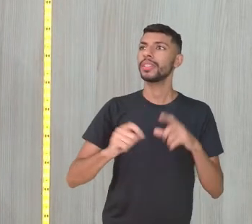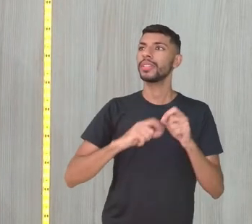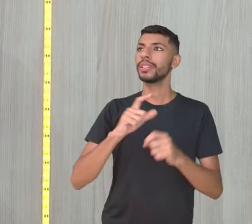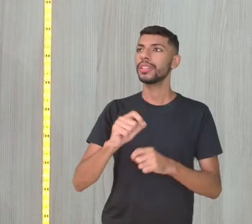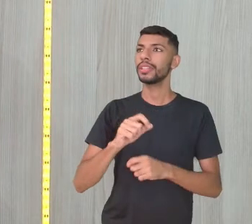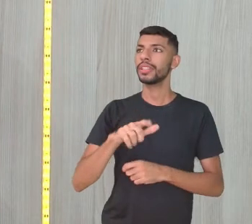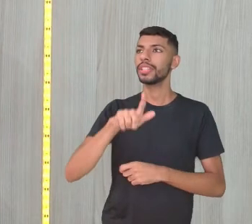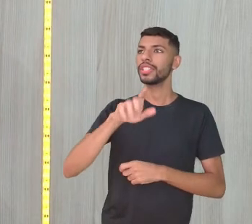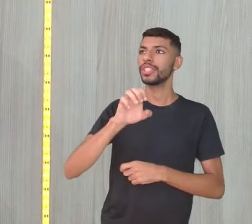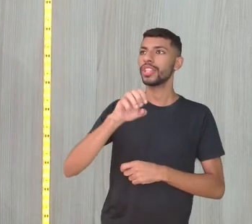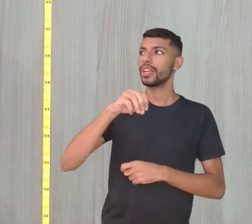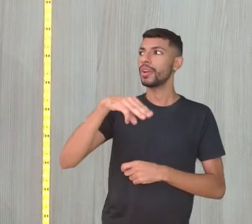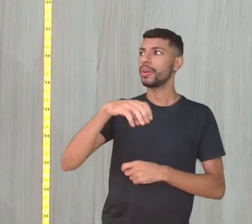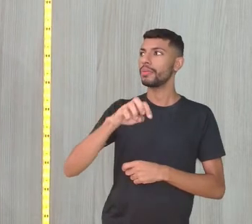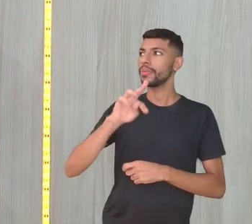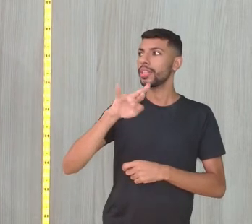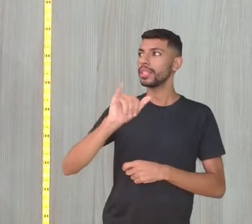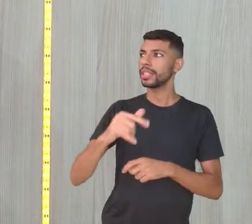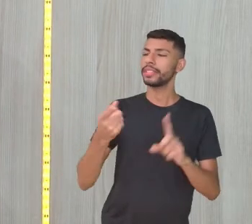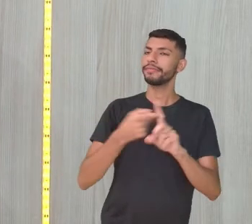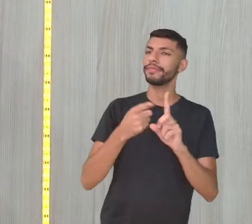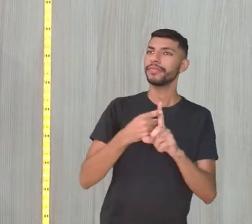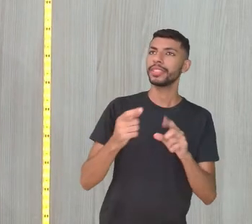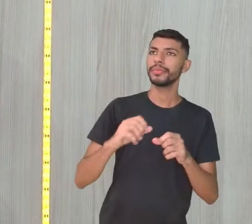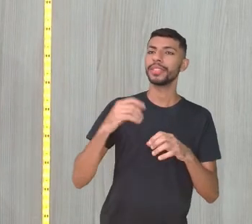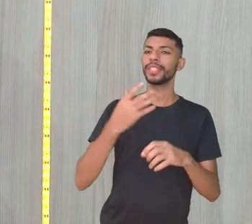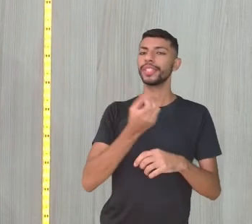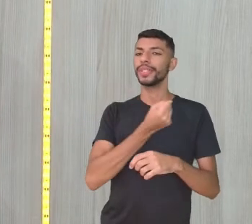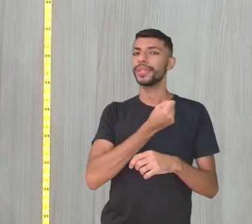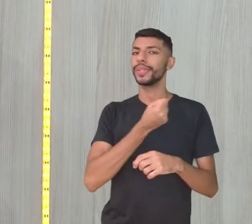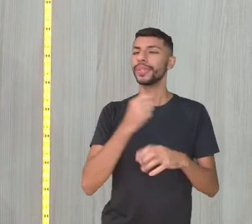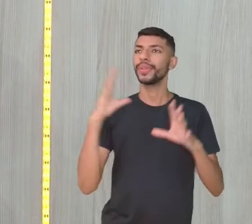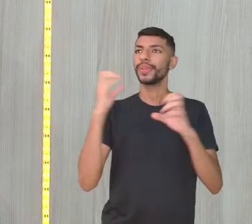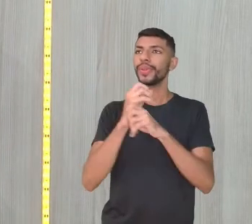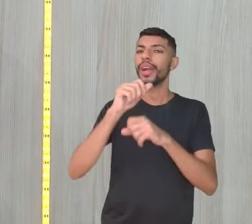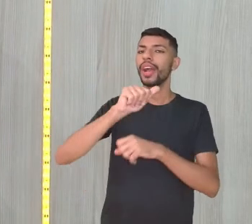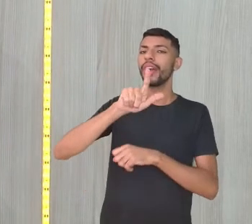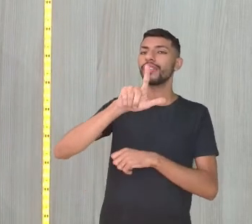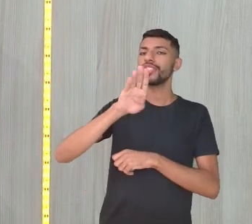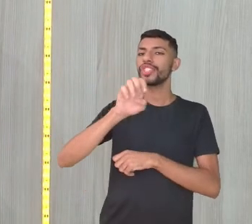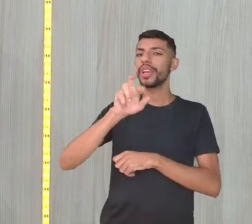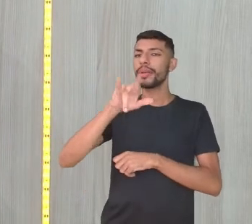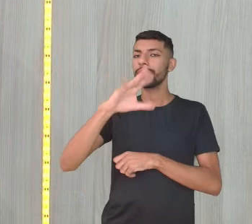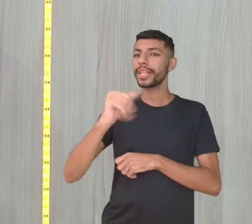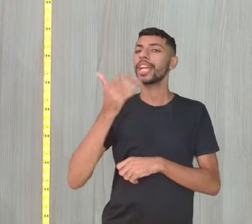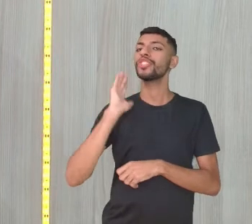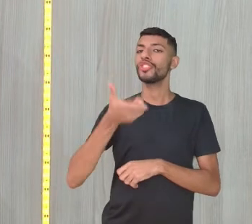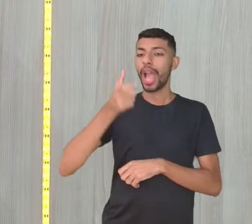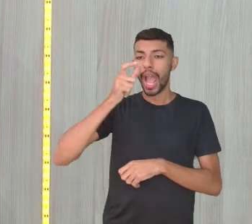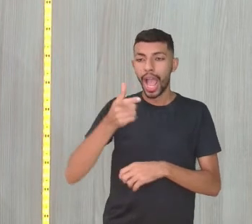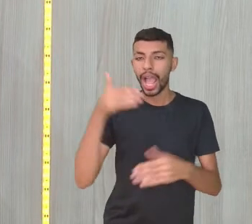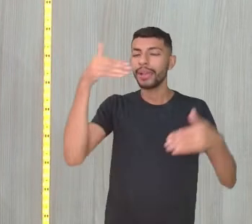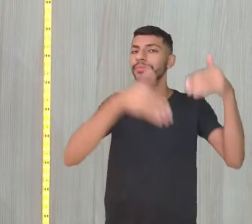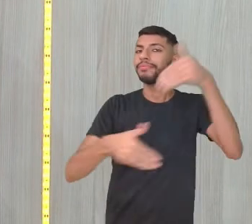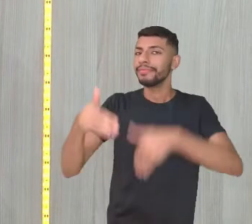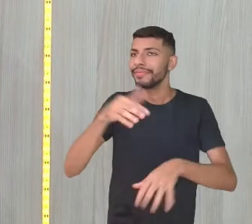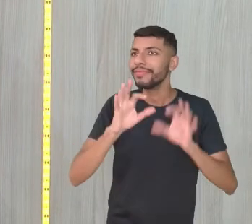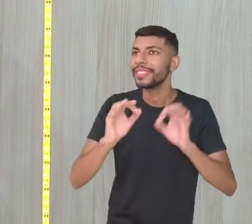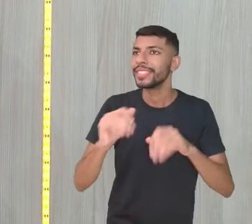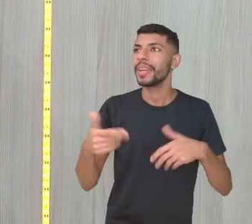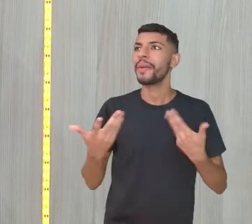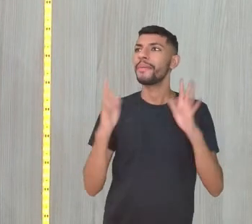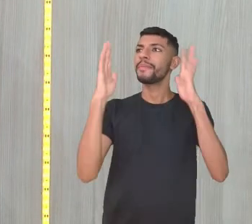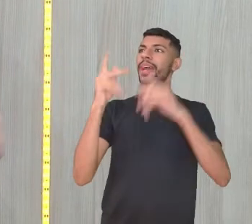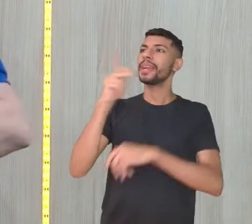geometria, essa expressão algébrica, né? Tá uma forma geométrica aí, já estou interessada em participar, tá?